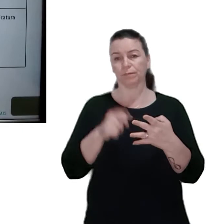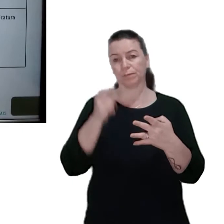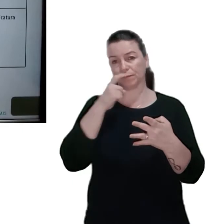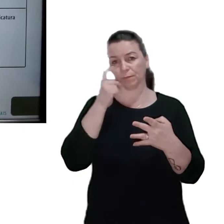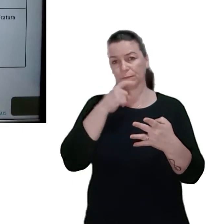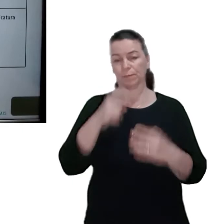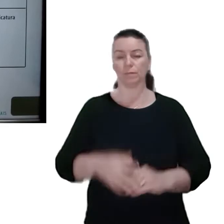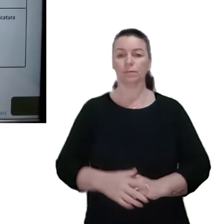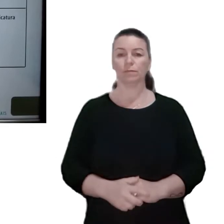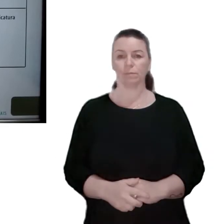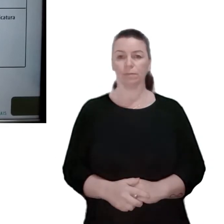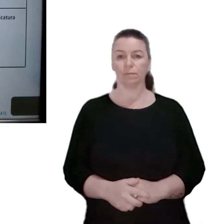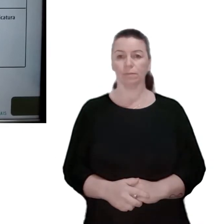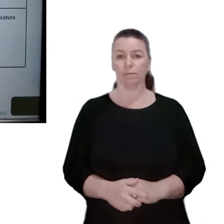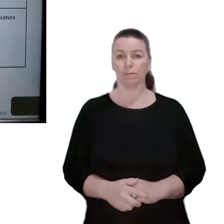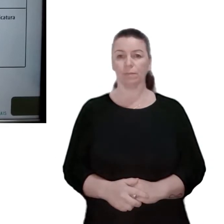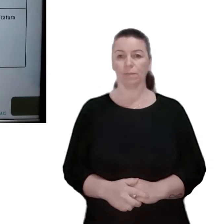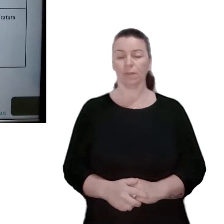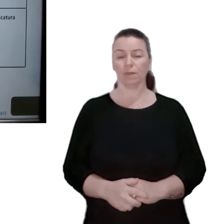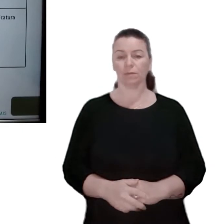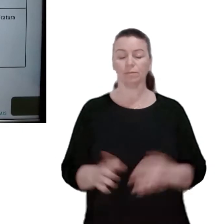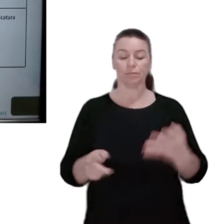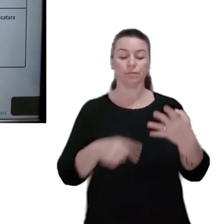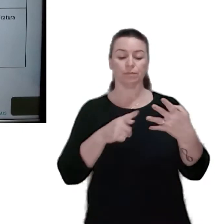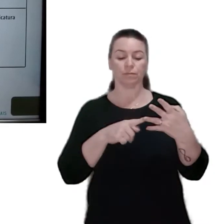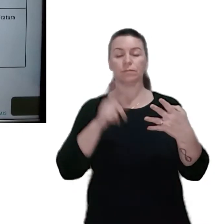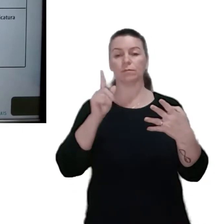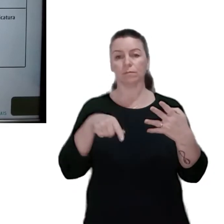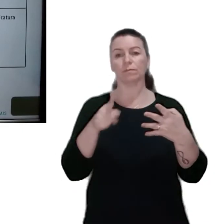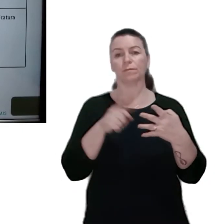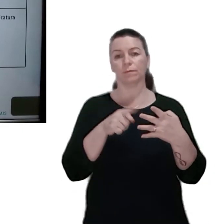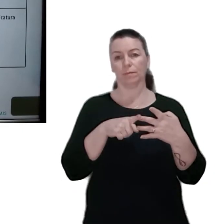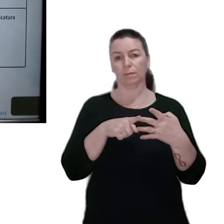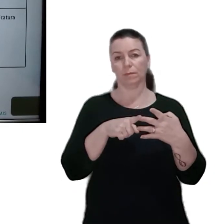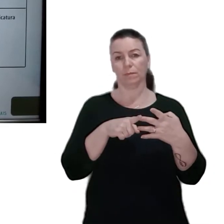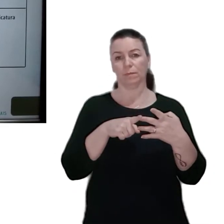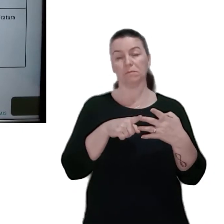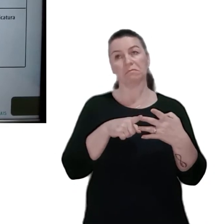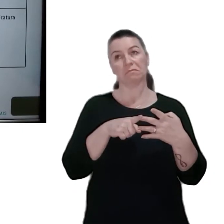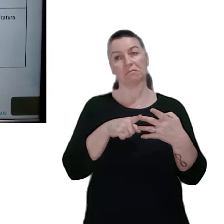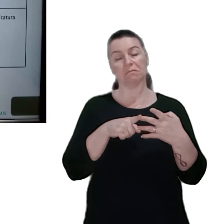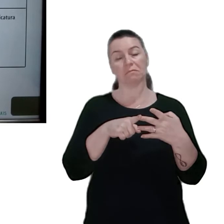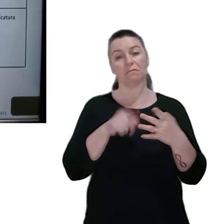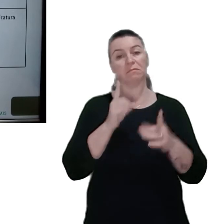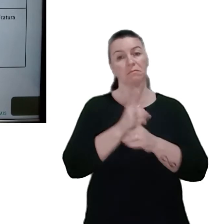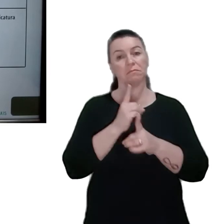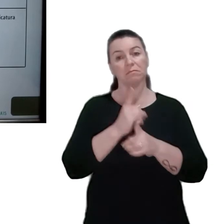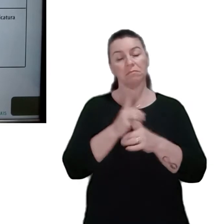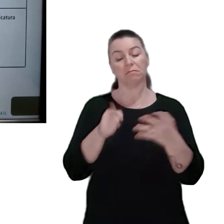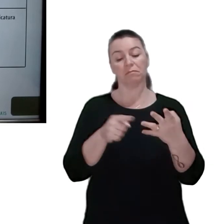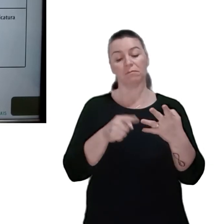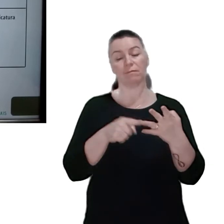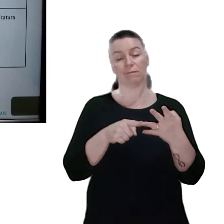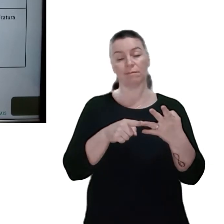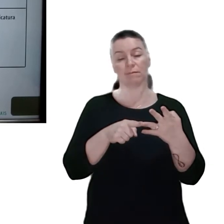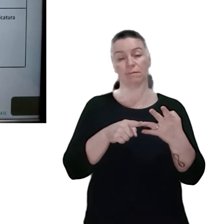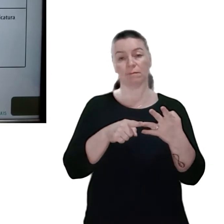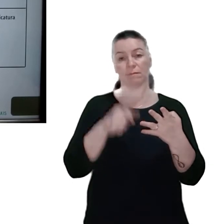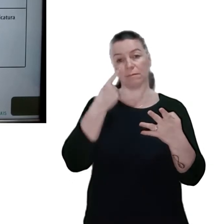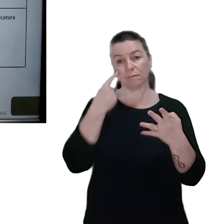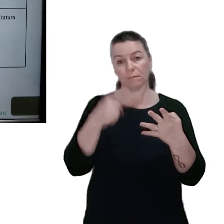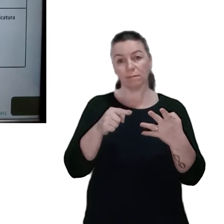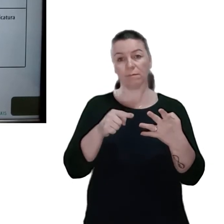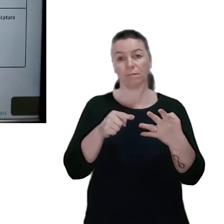mentiu. Declaração de Carlos foi o Beto. A gente identifica que foi Carlos, consideramos que foi